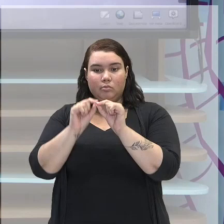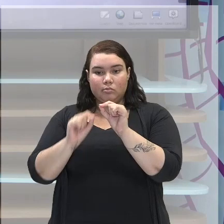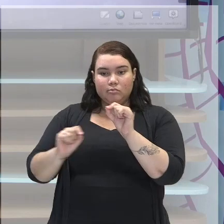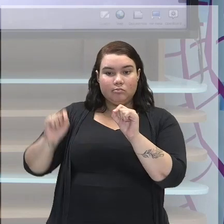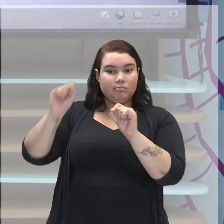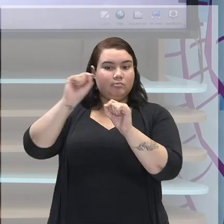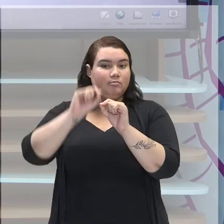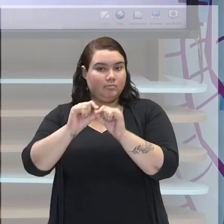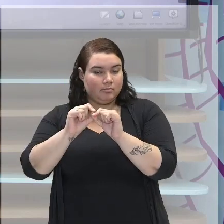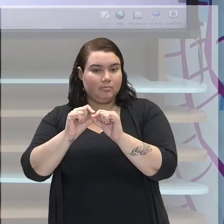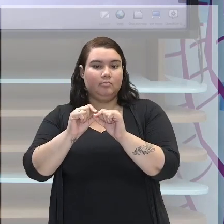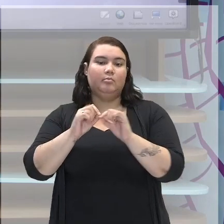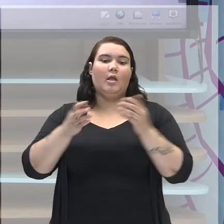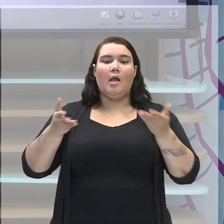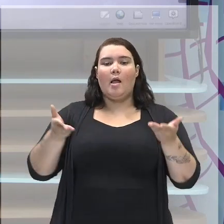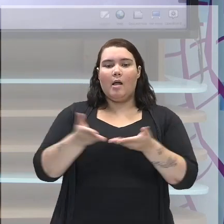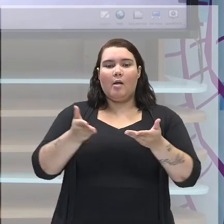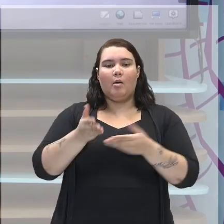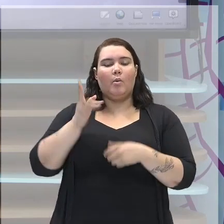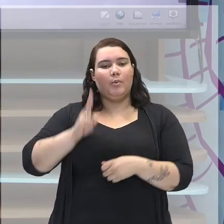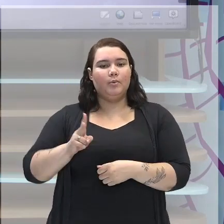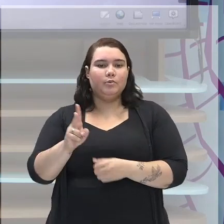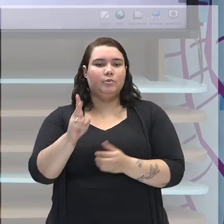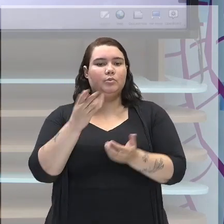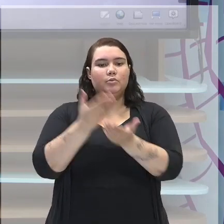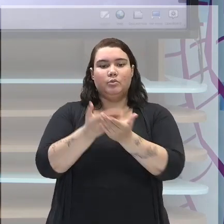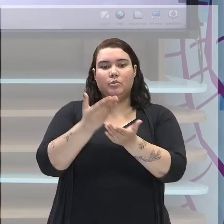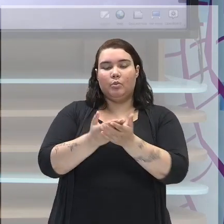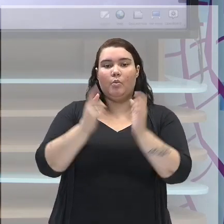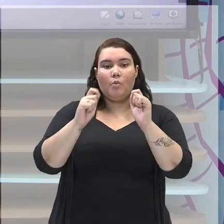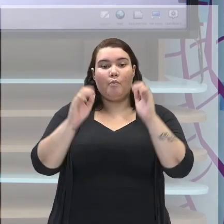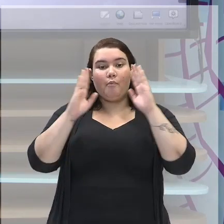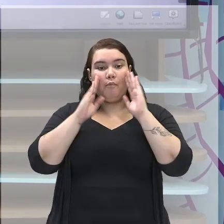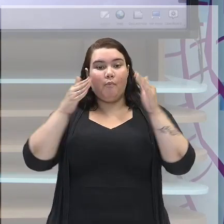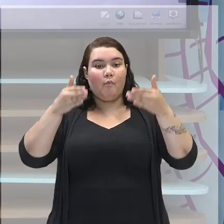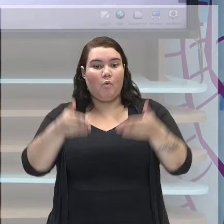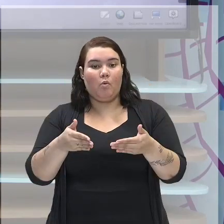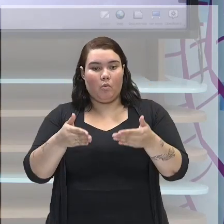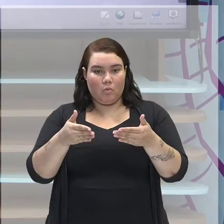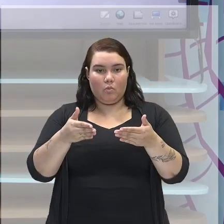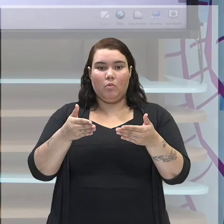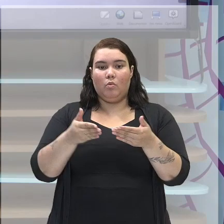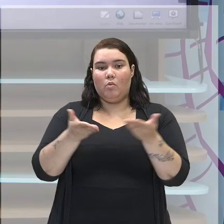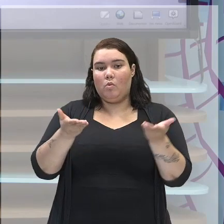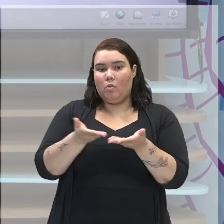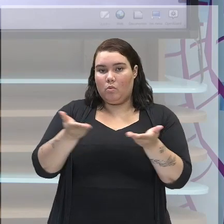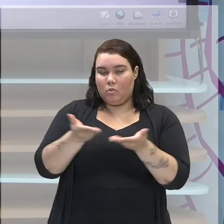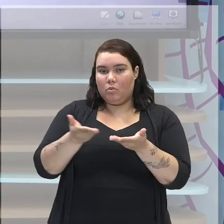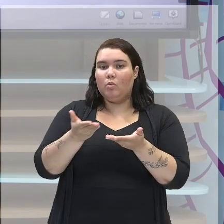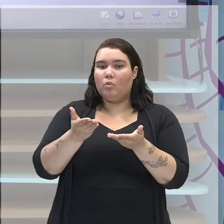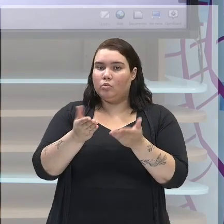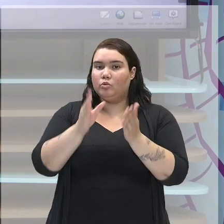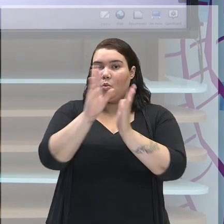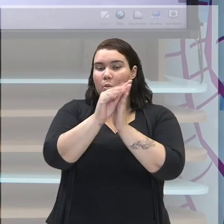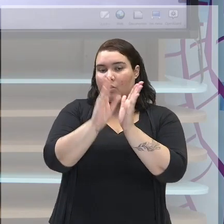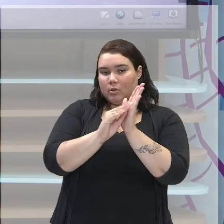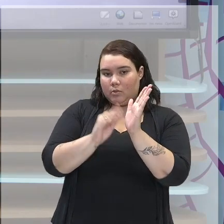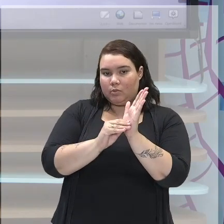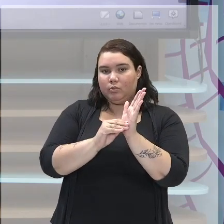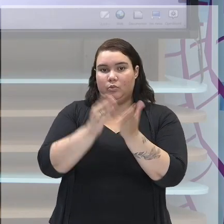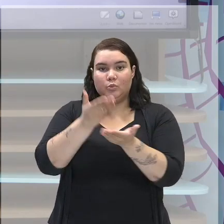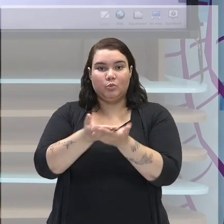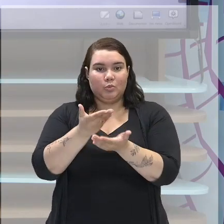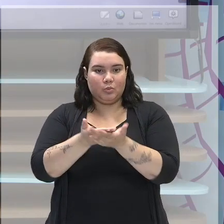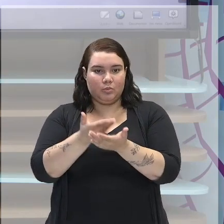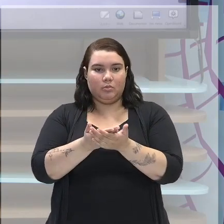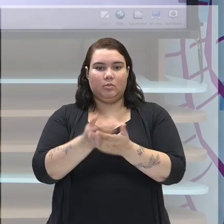o círculo, nós vamos continuar para focar aonde é o nosso objeto de